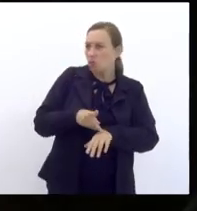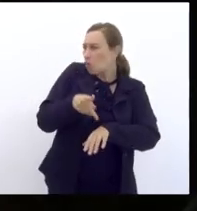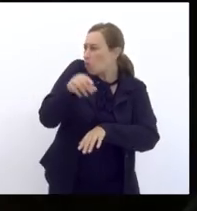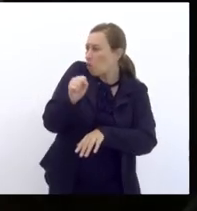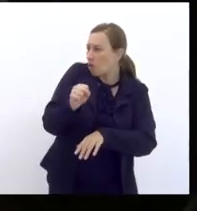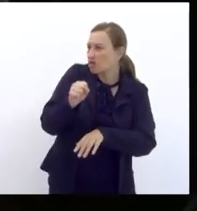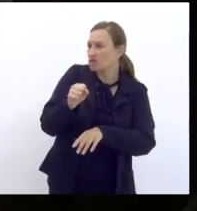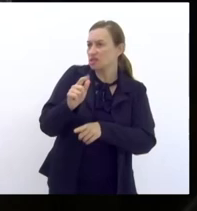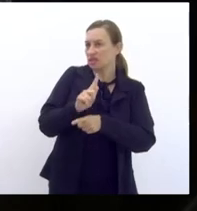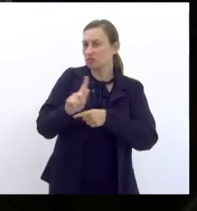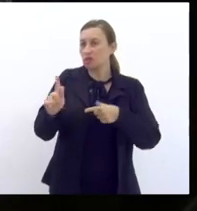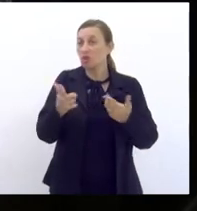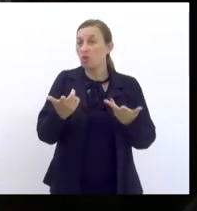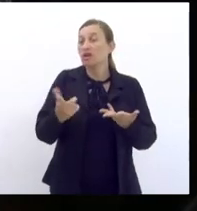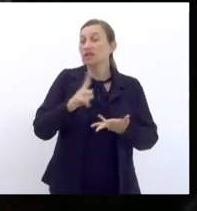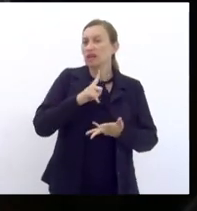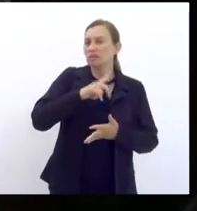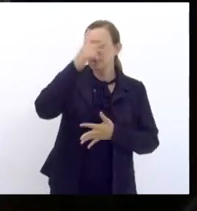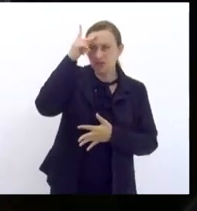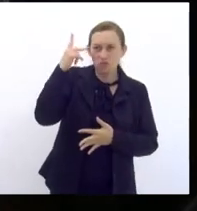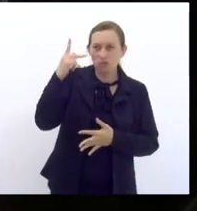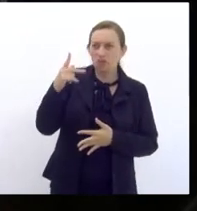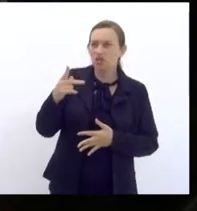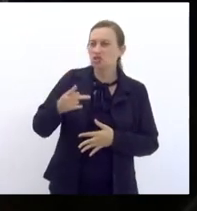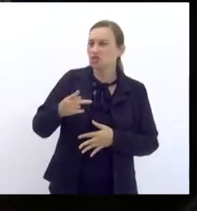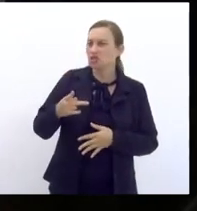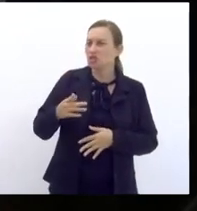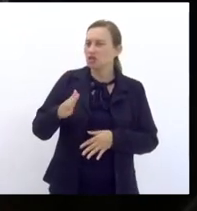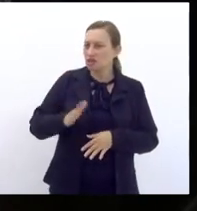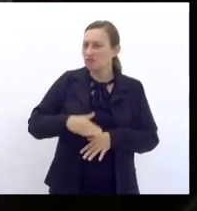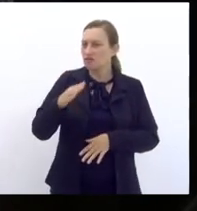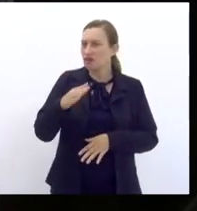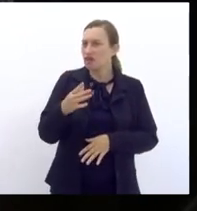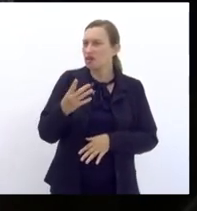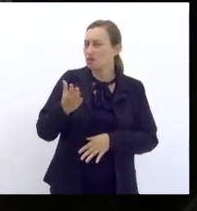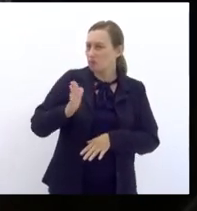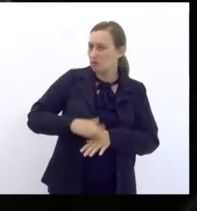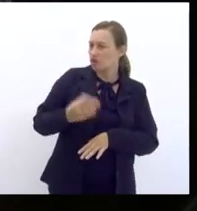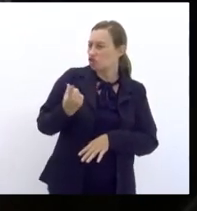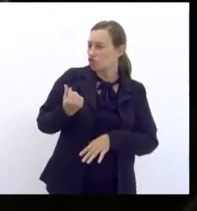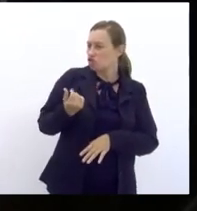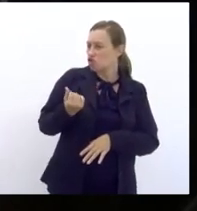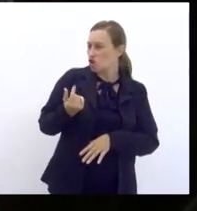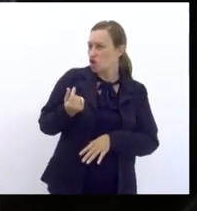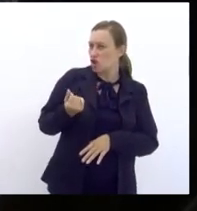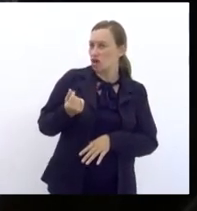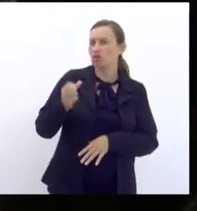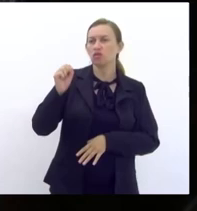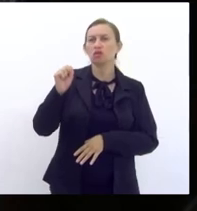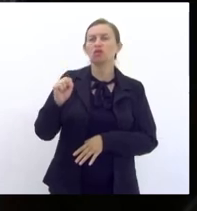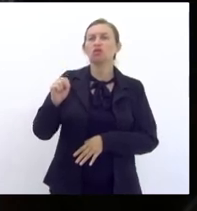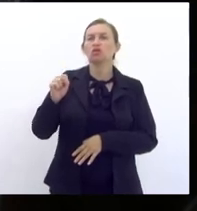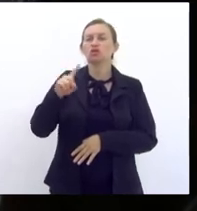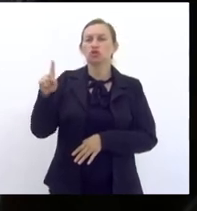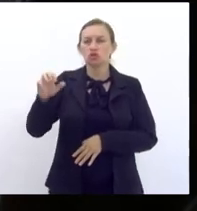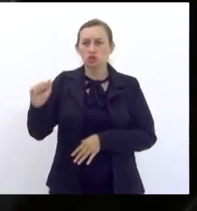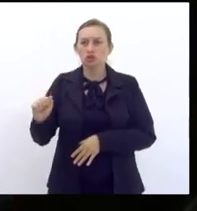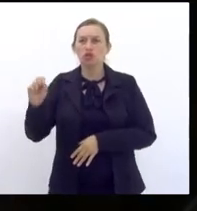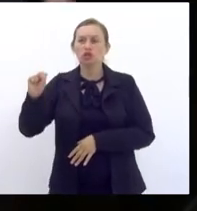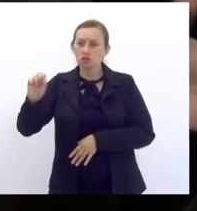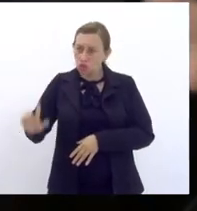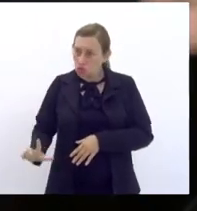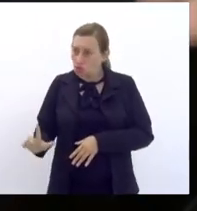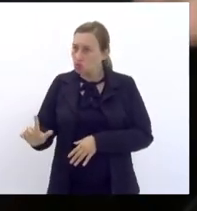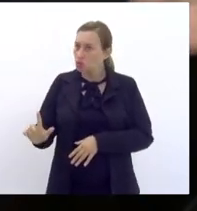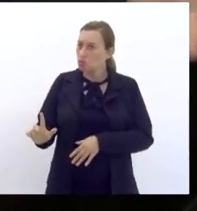tem gente que vem da gente com mais recurso financeiro que eu quero dizer de um de uma zona sul de uma barra da Tijuca para sempre tô